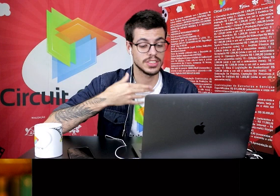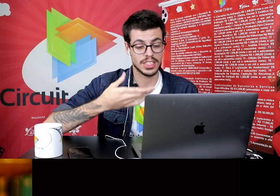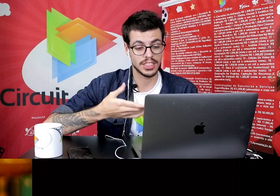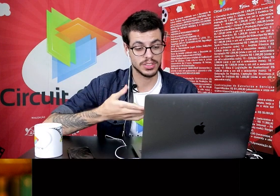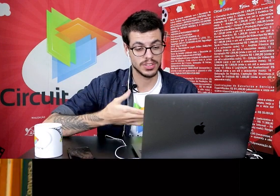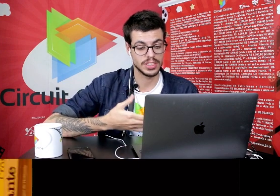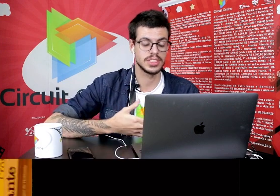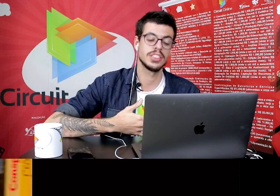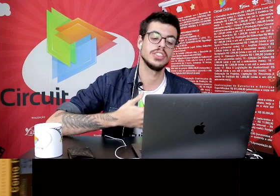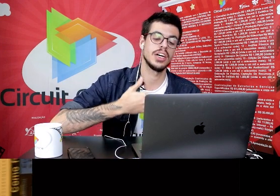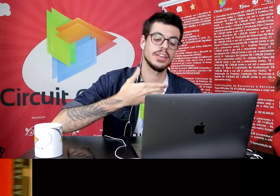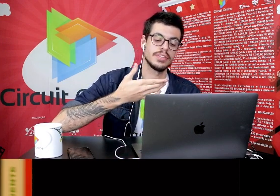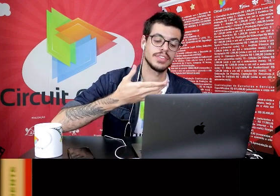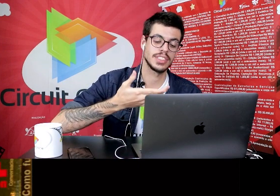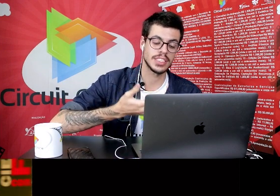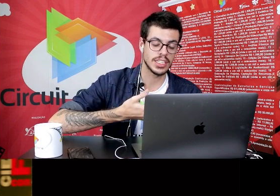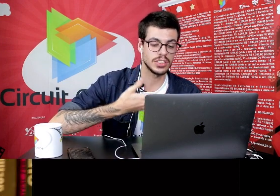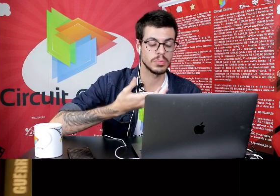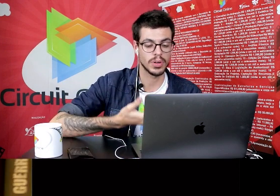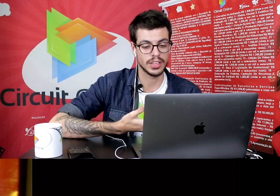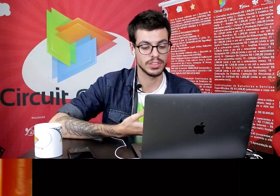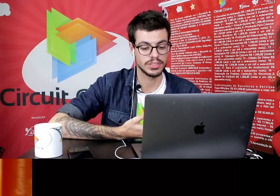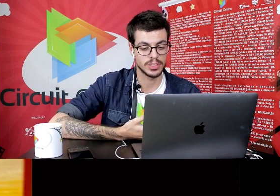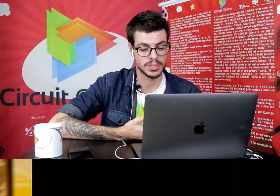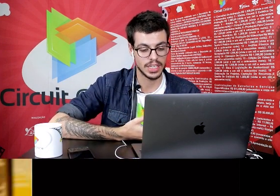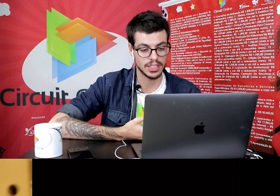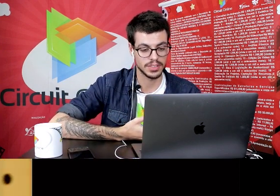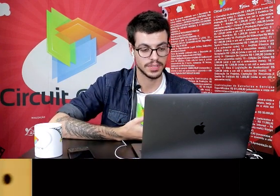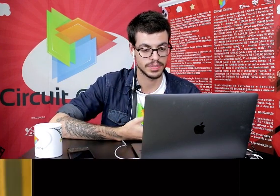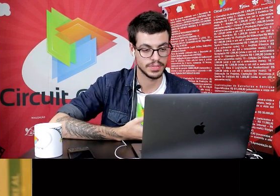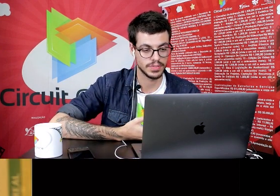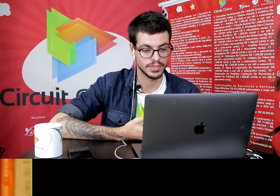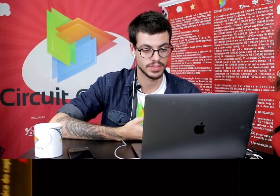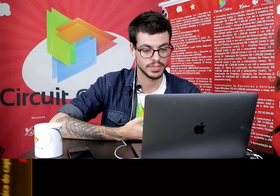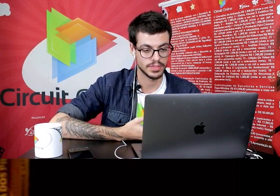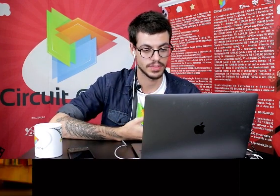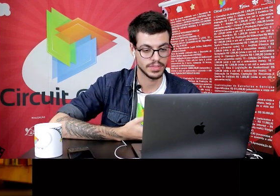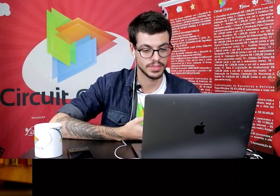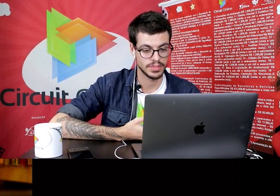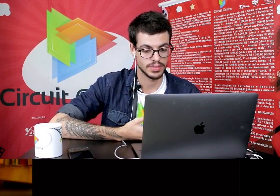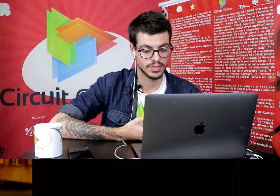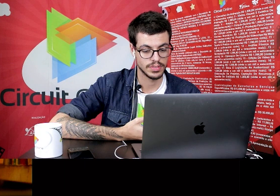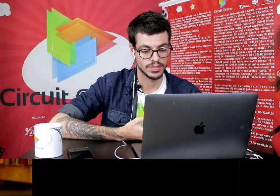tantas oscilações, a gente já sente um pouquinho do filme, certo?